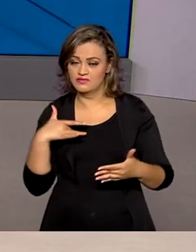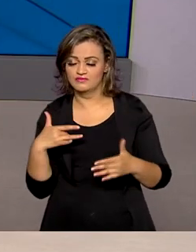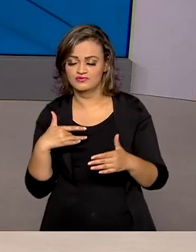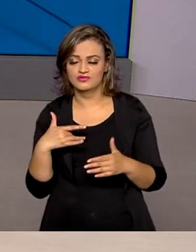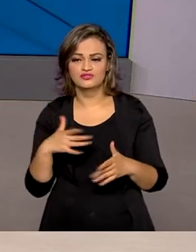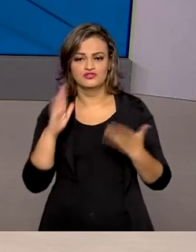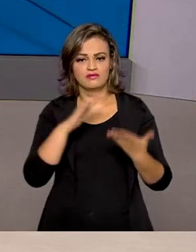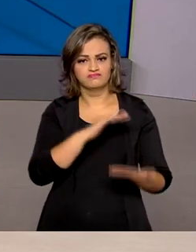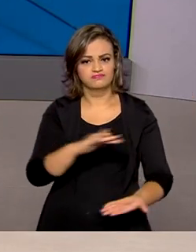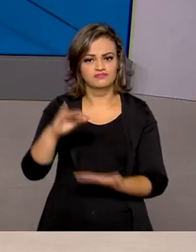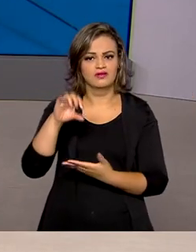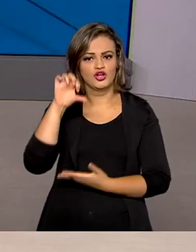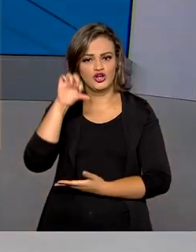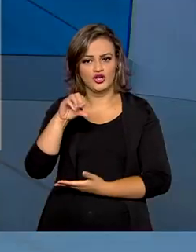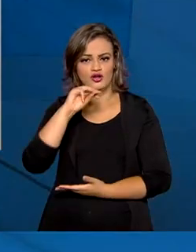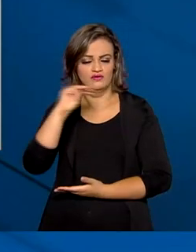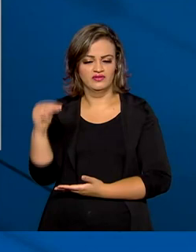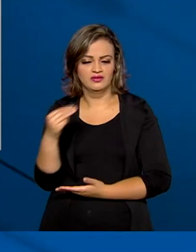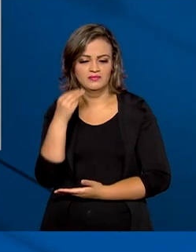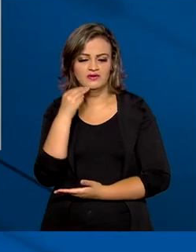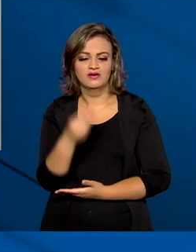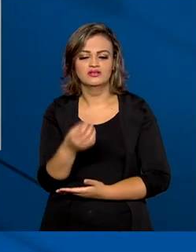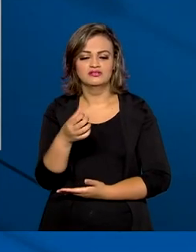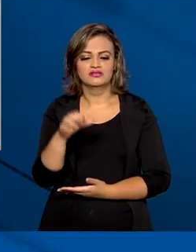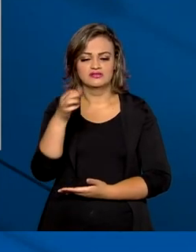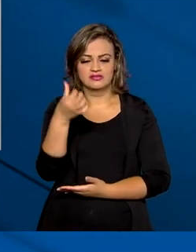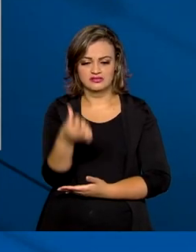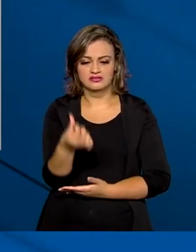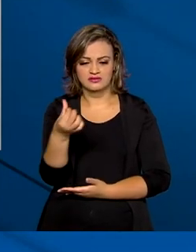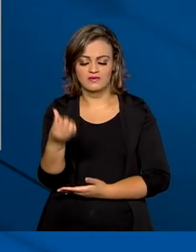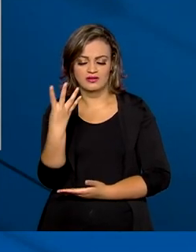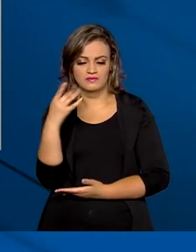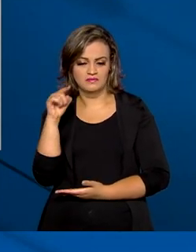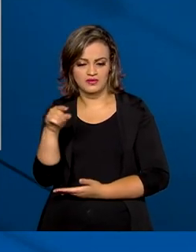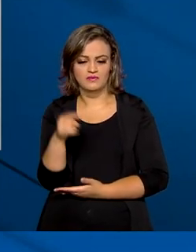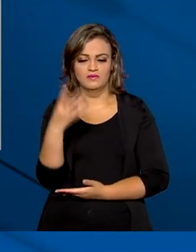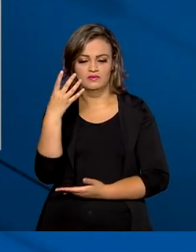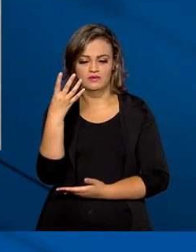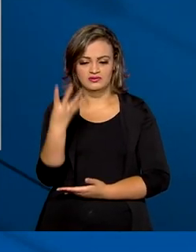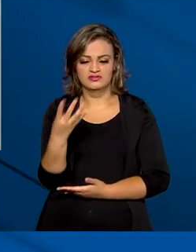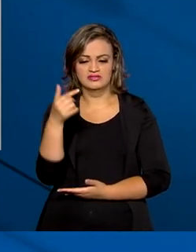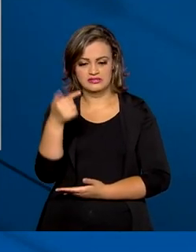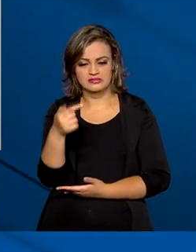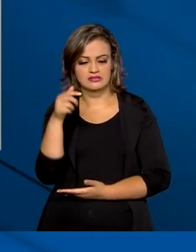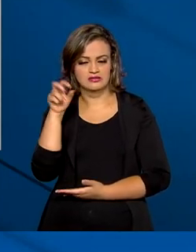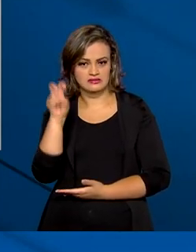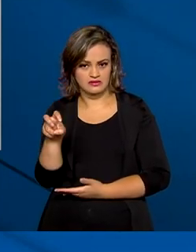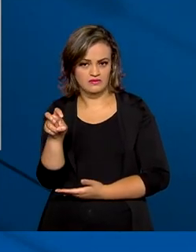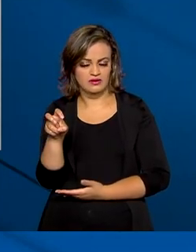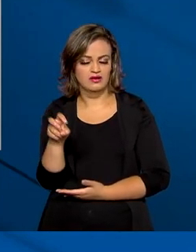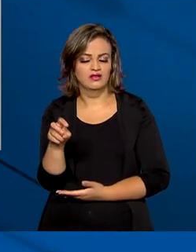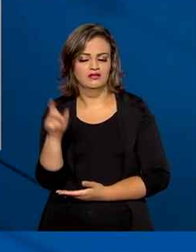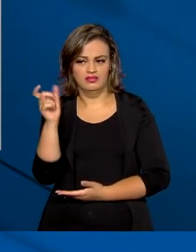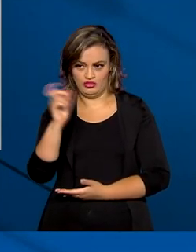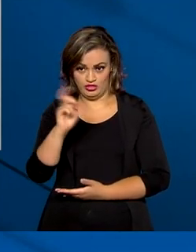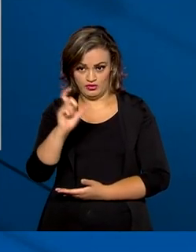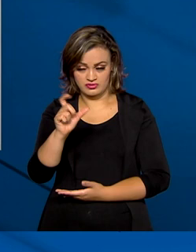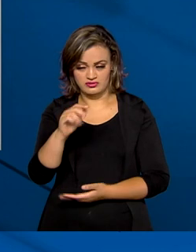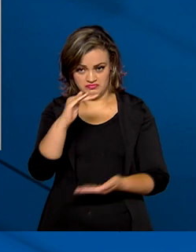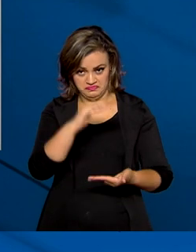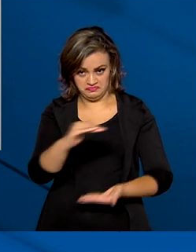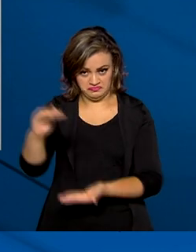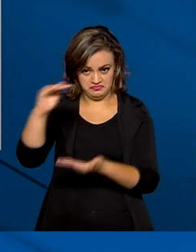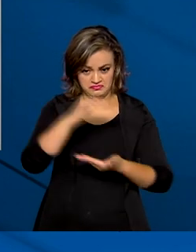saúde já distribuiu 90 milhões 664 1475 doses de